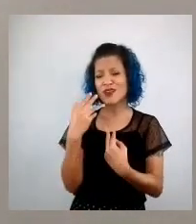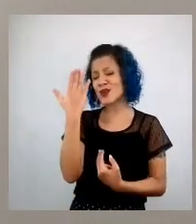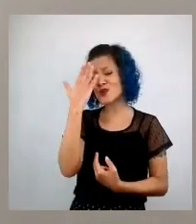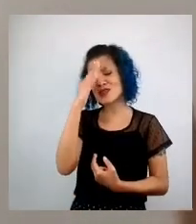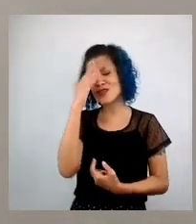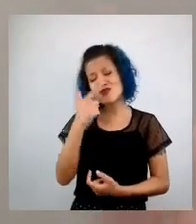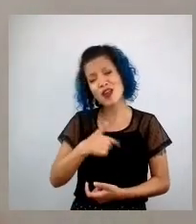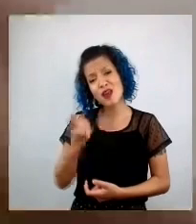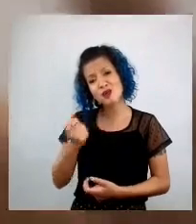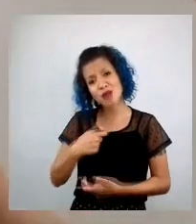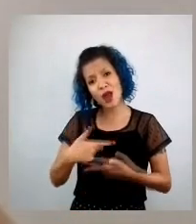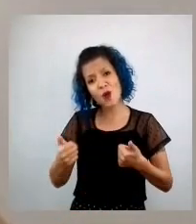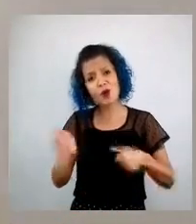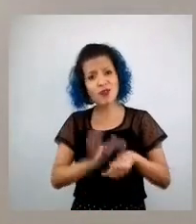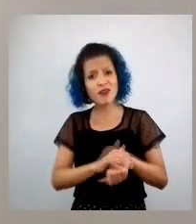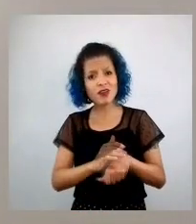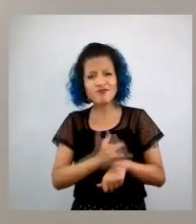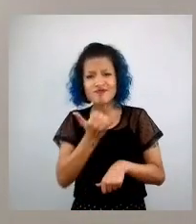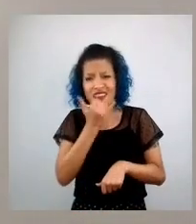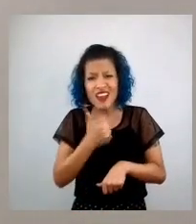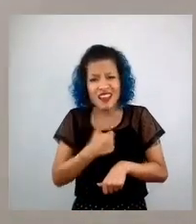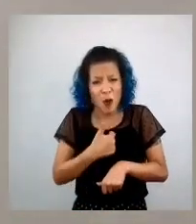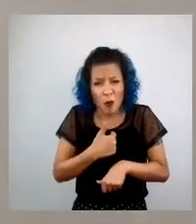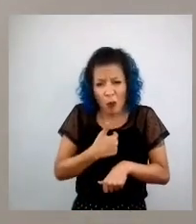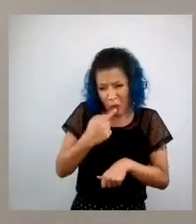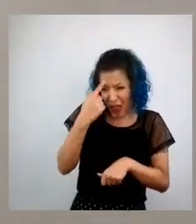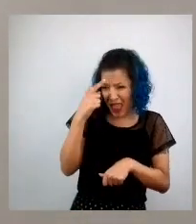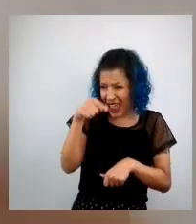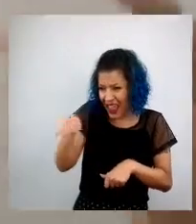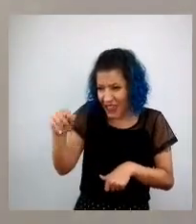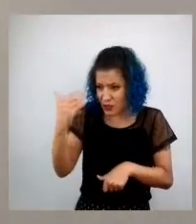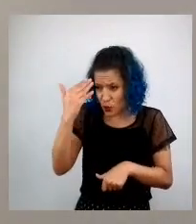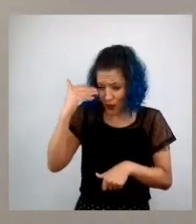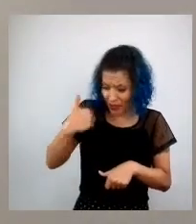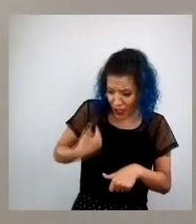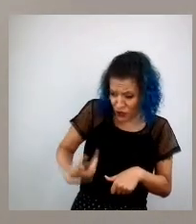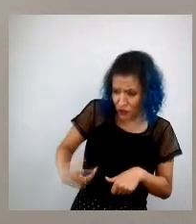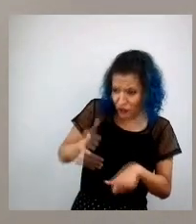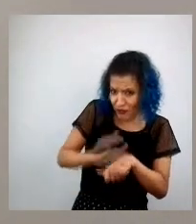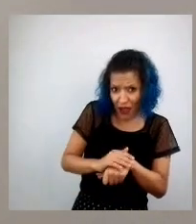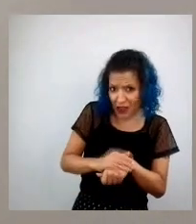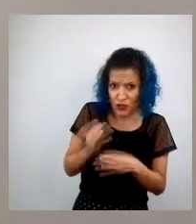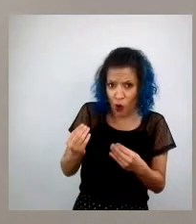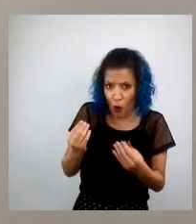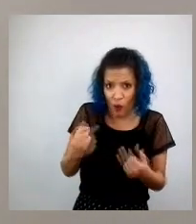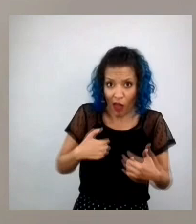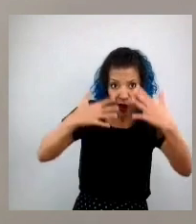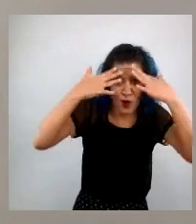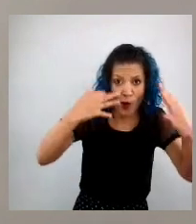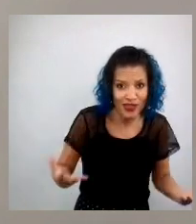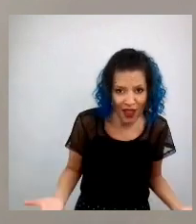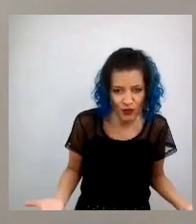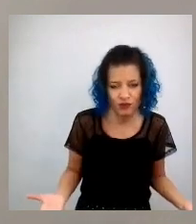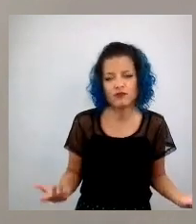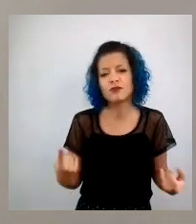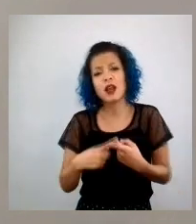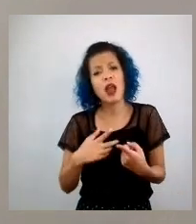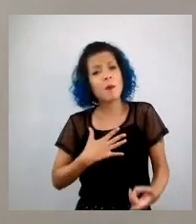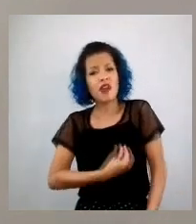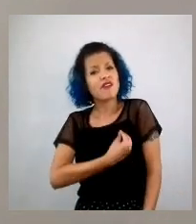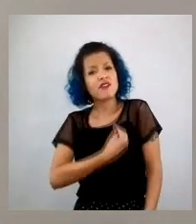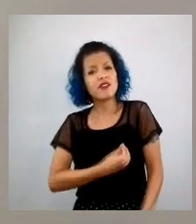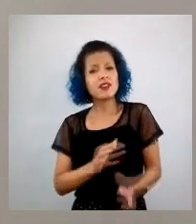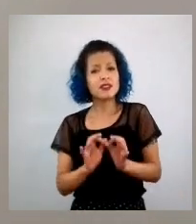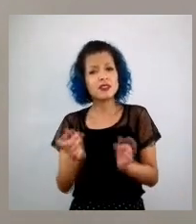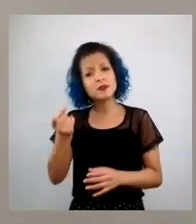não entendia como as pessoas não entendiam o que eu estava fazendo, porque era só a minha vida, entendeu? Era só o que eu fazia no meu dia a